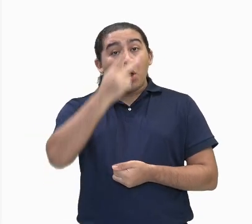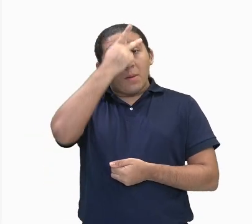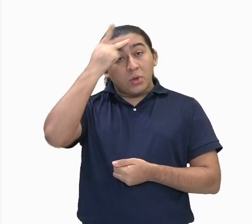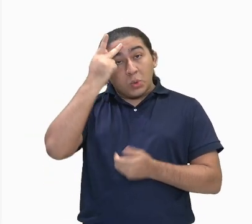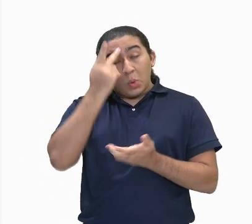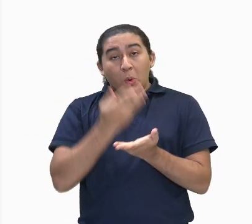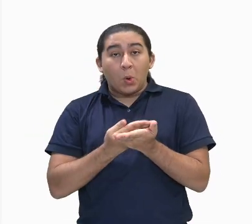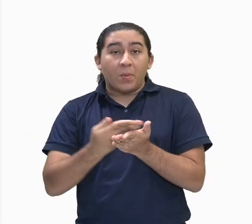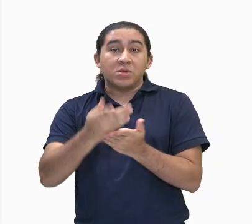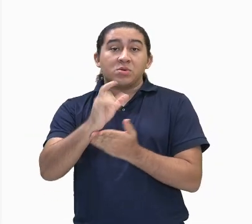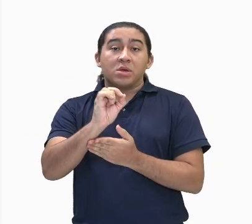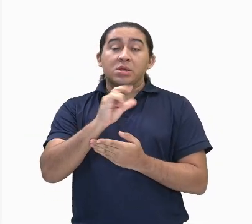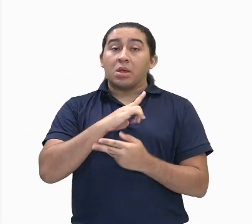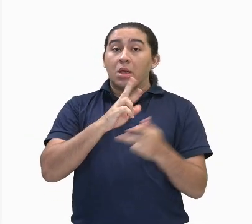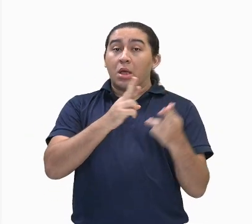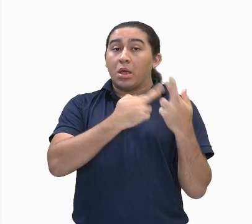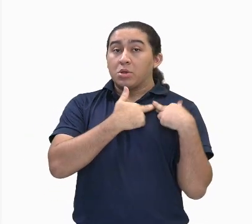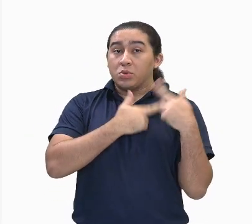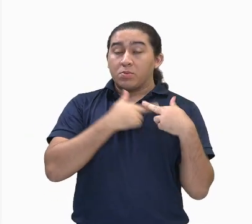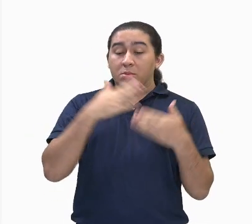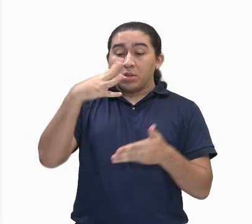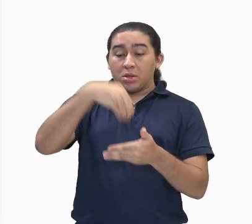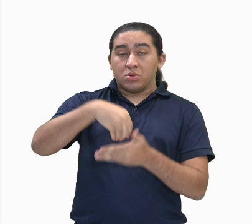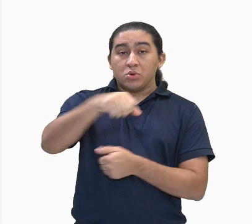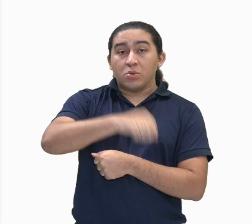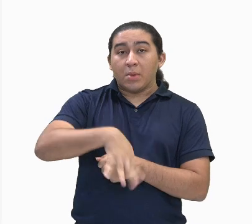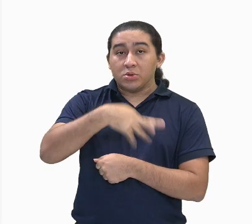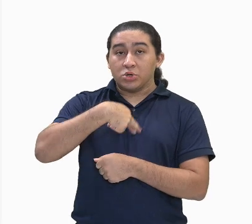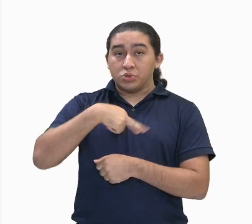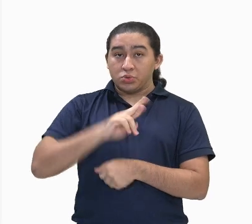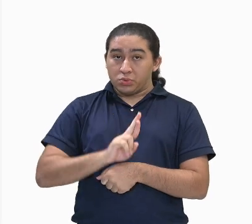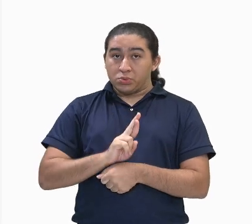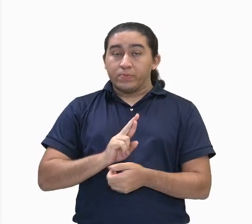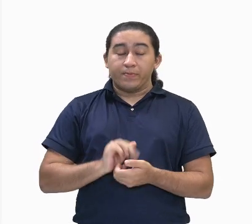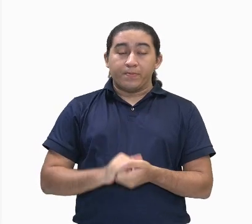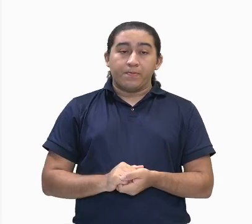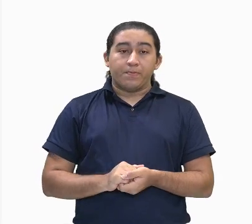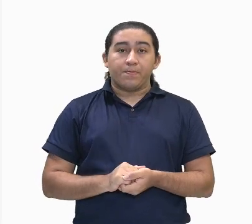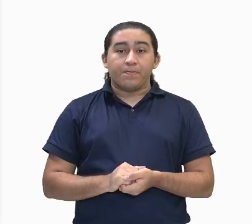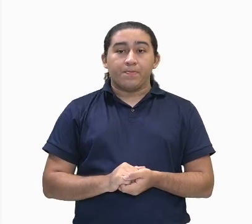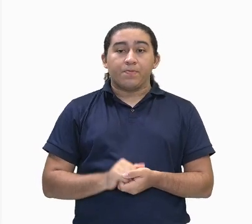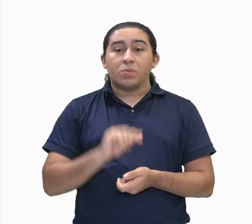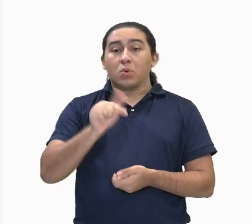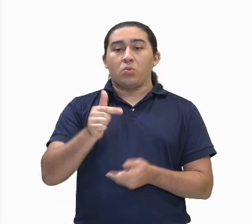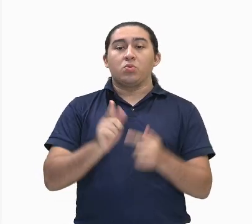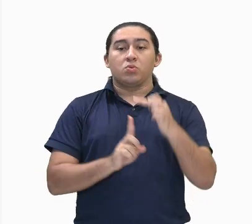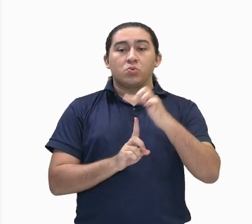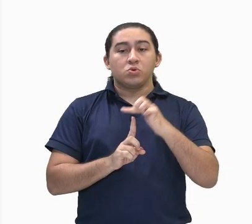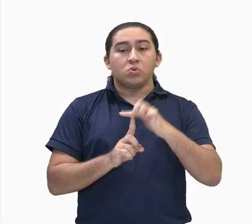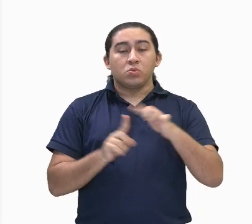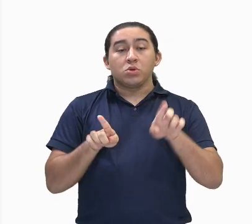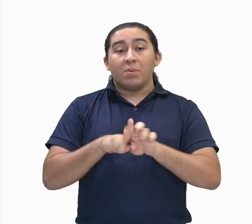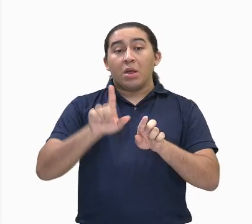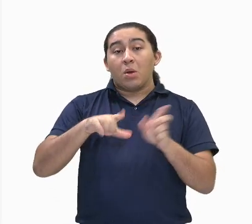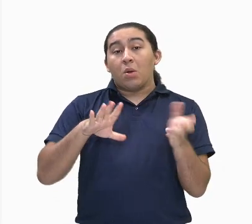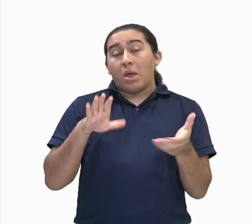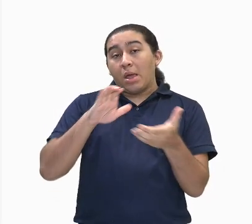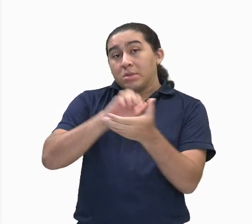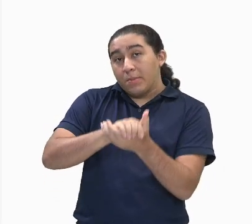suas responsabilidades religiosas. Outro tipo de rito que nós temos é o